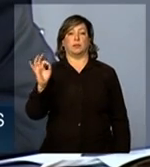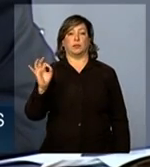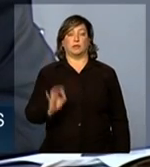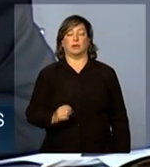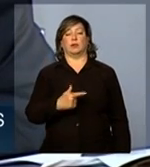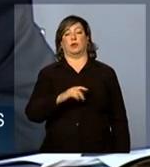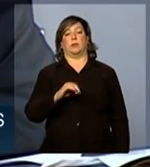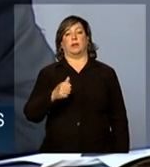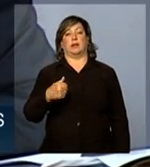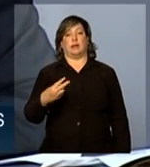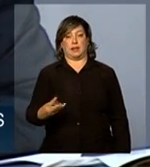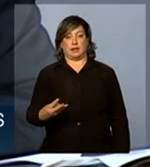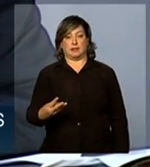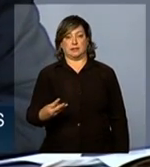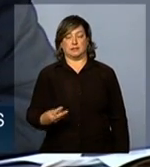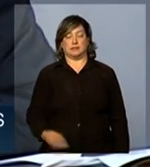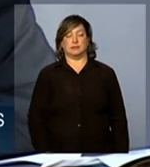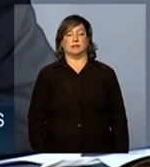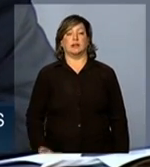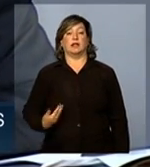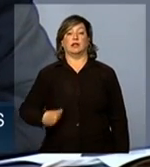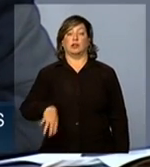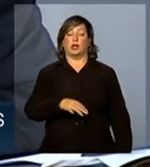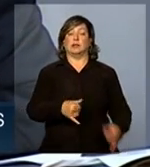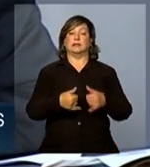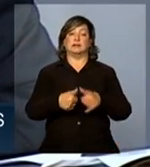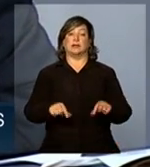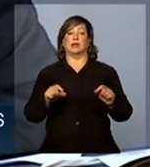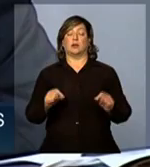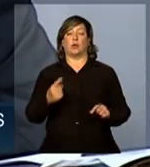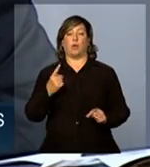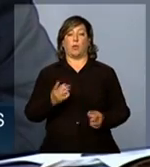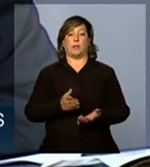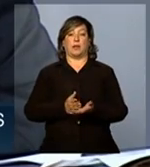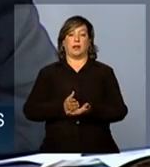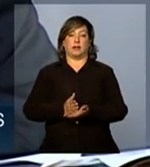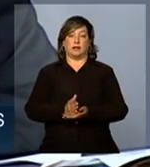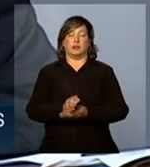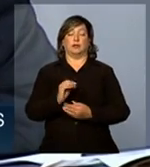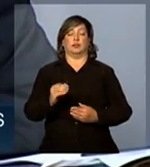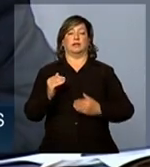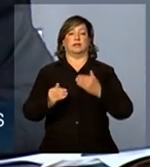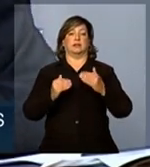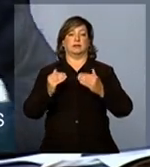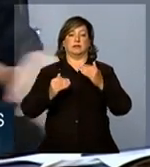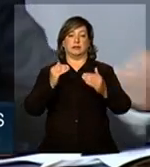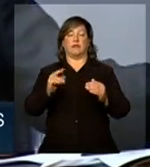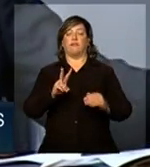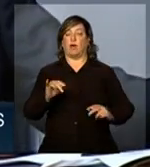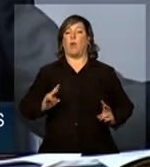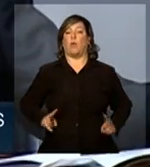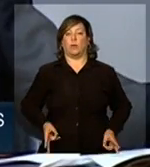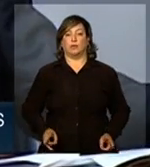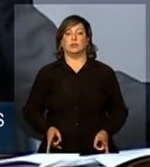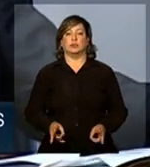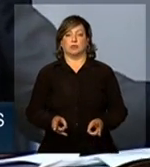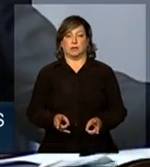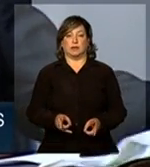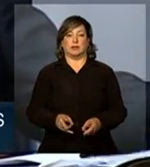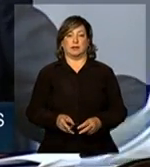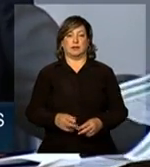em 2013 e estamos, portanto, numa trajetória de crescimento que vai continuar